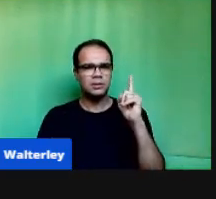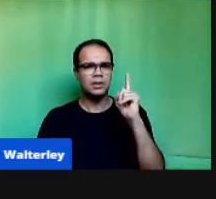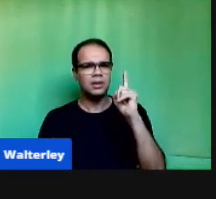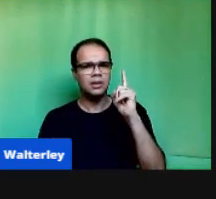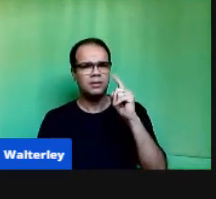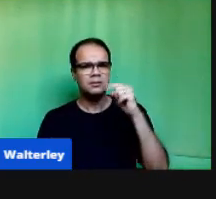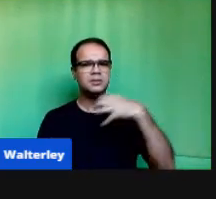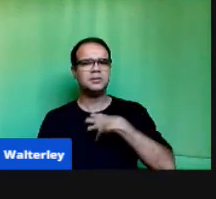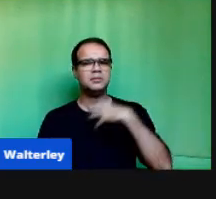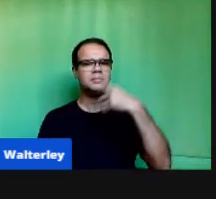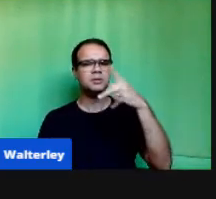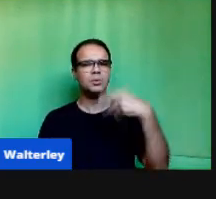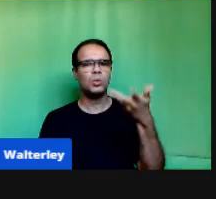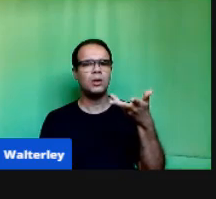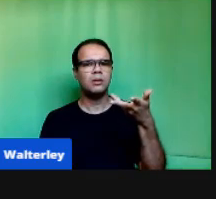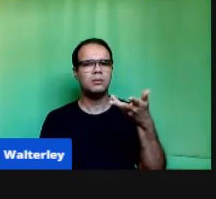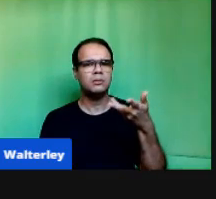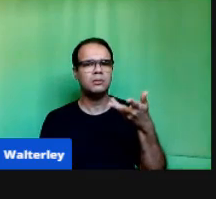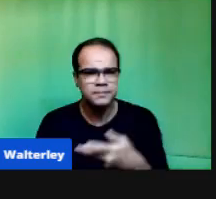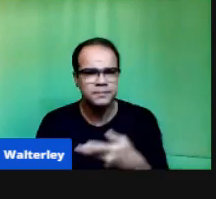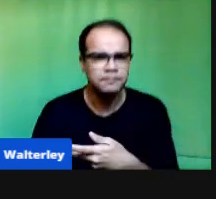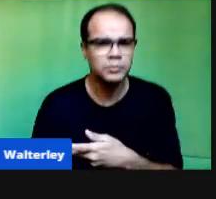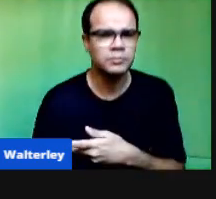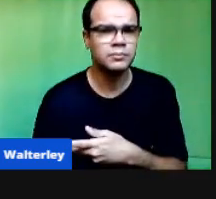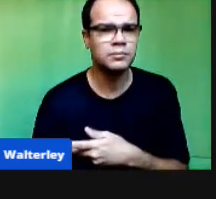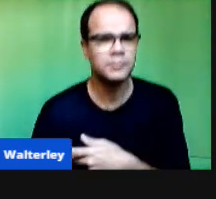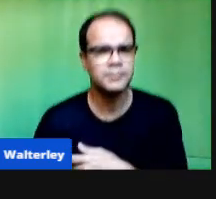sentindo, tá? Mais um.